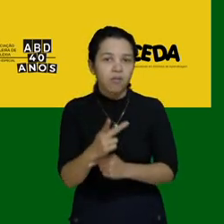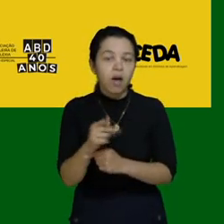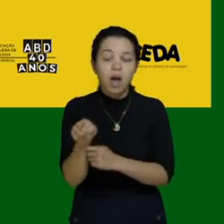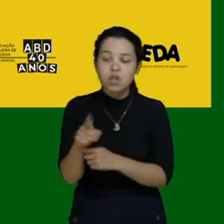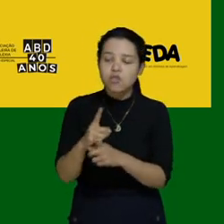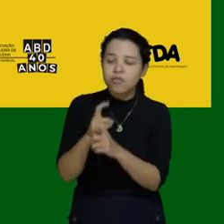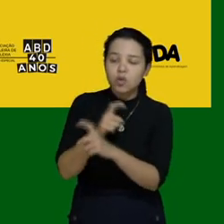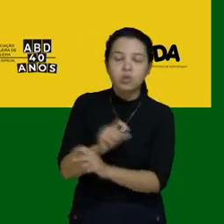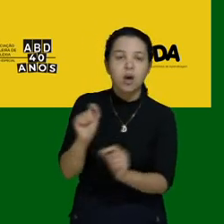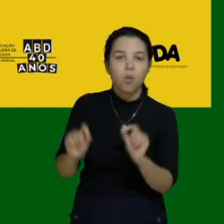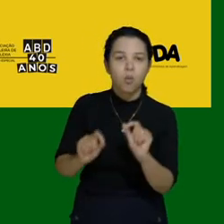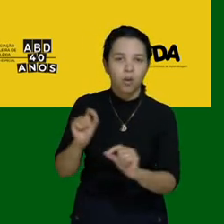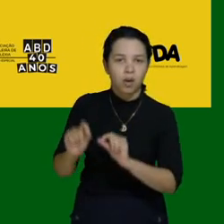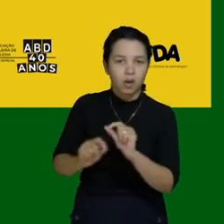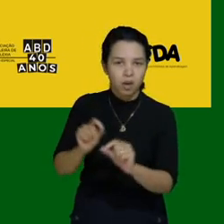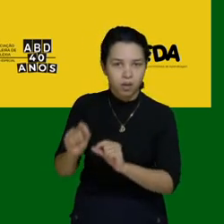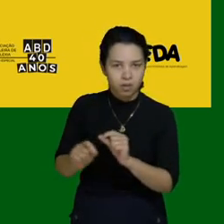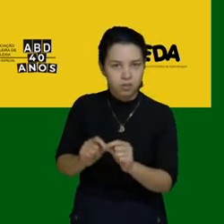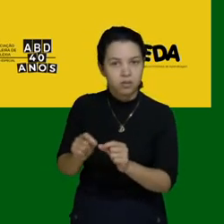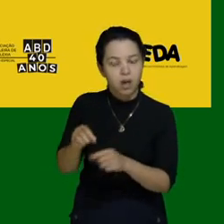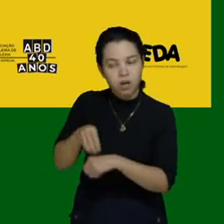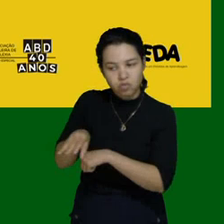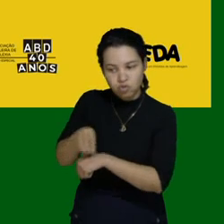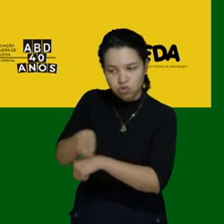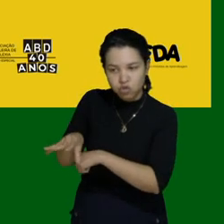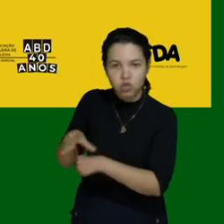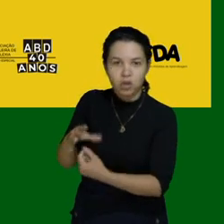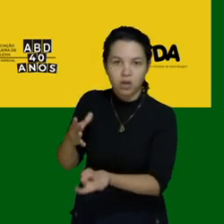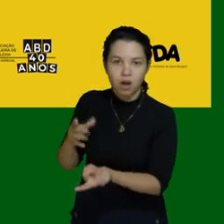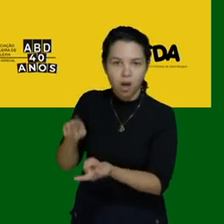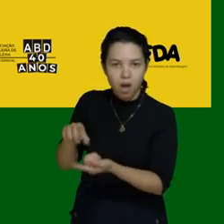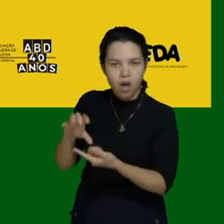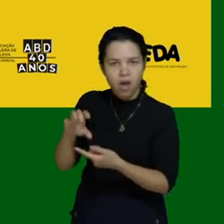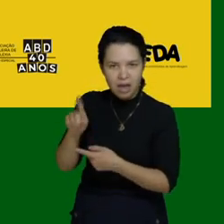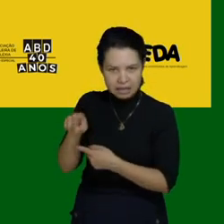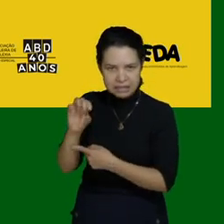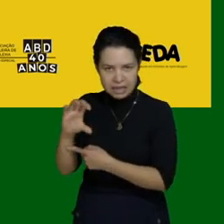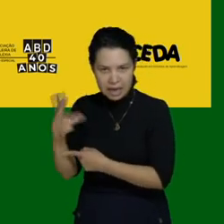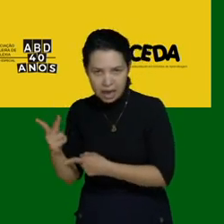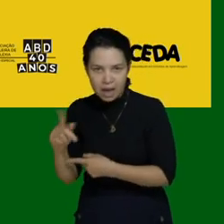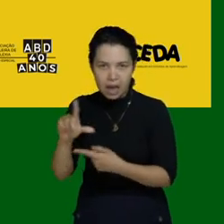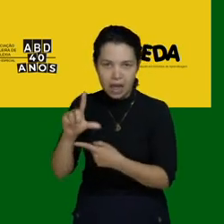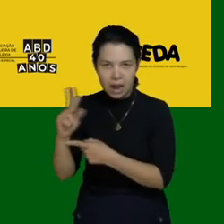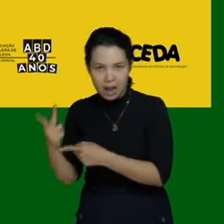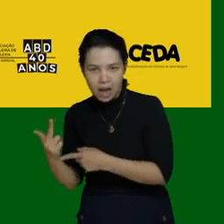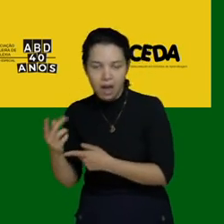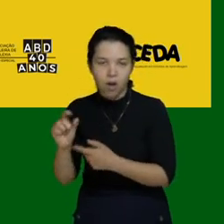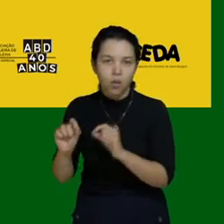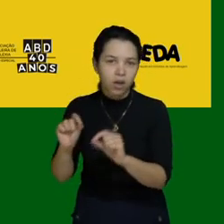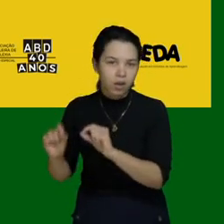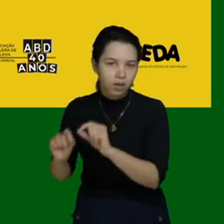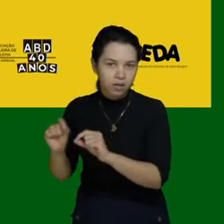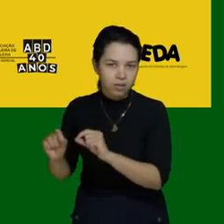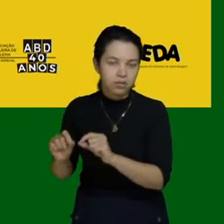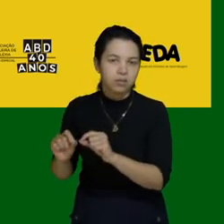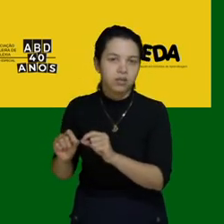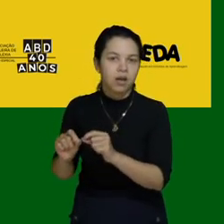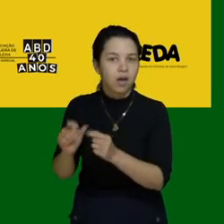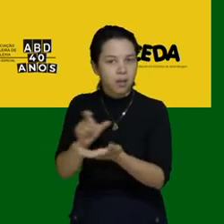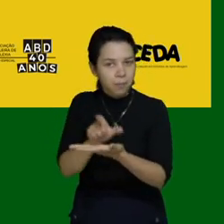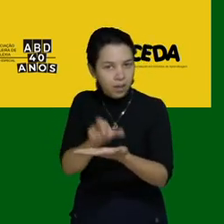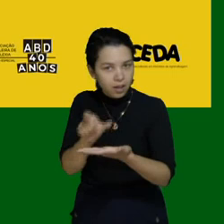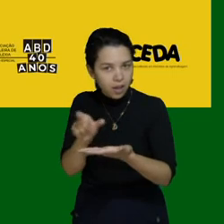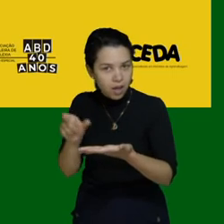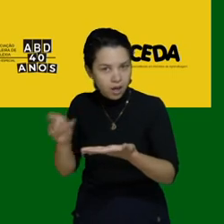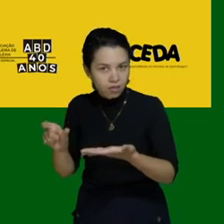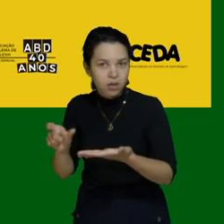dele então fala edigraf ch LH Tá bom então ela faz fixa né as palavrinhas para